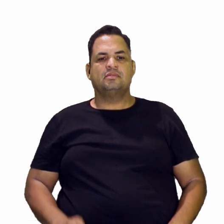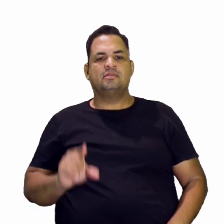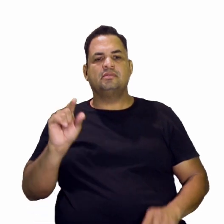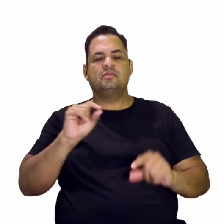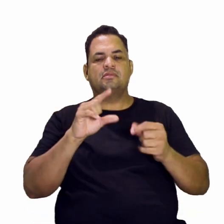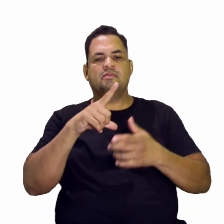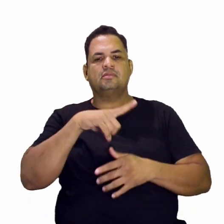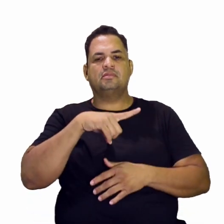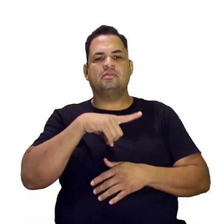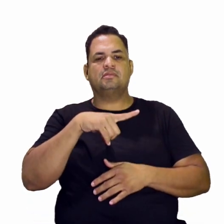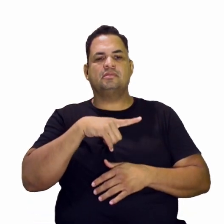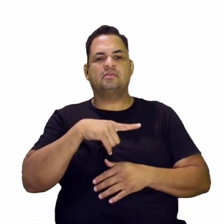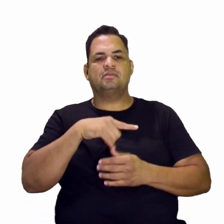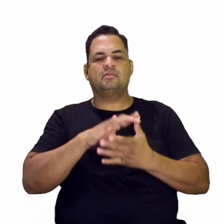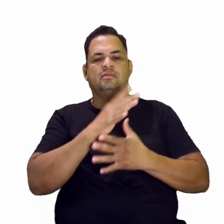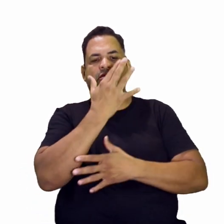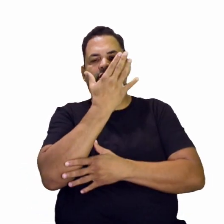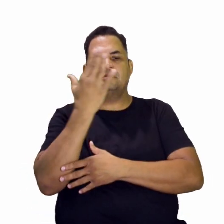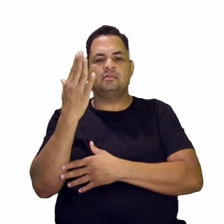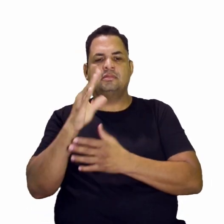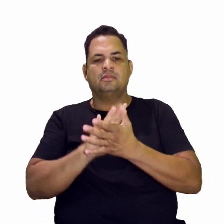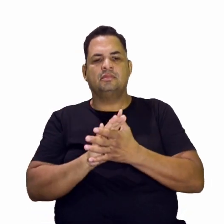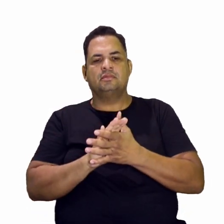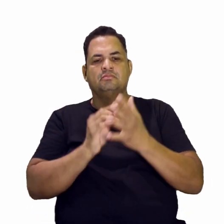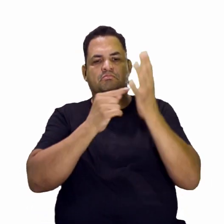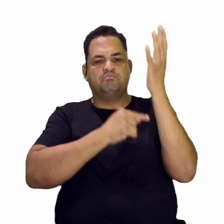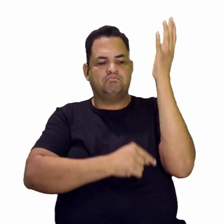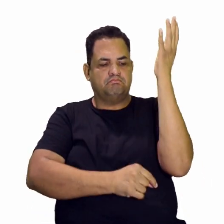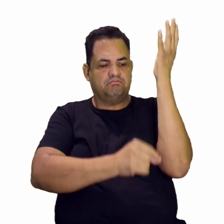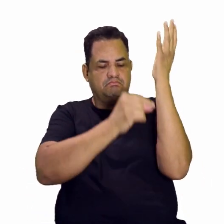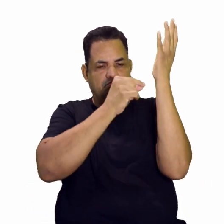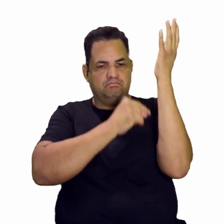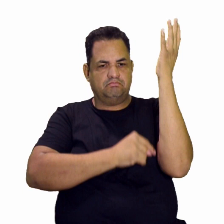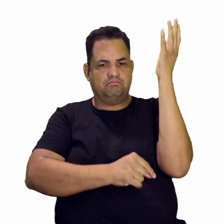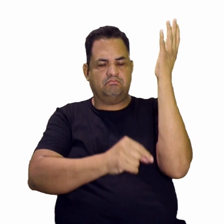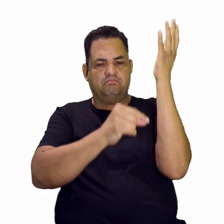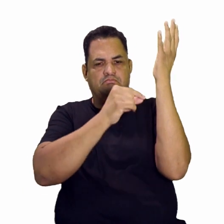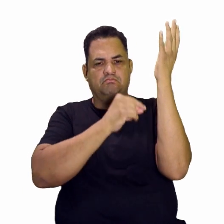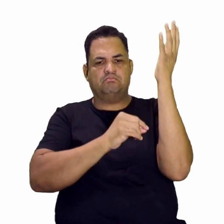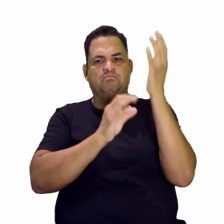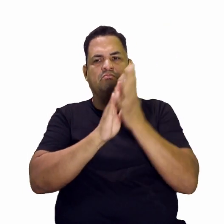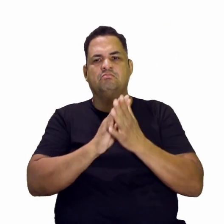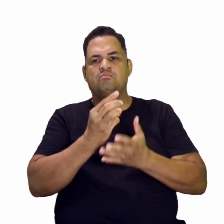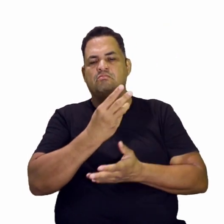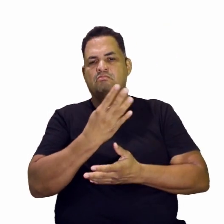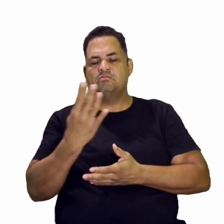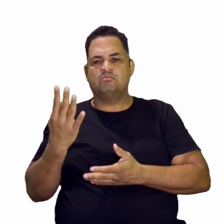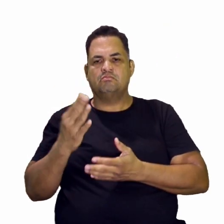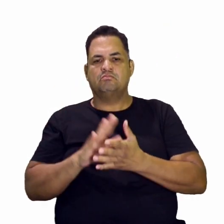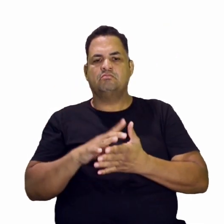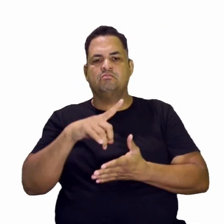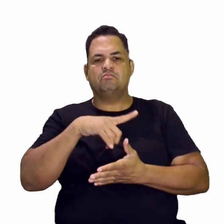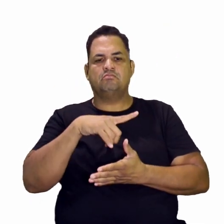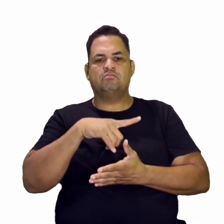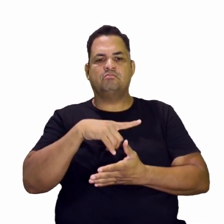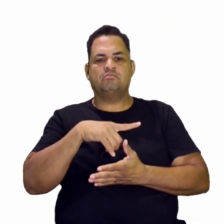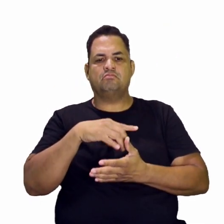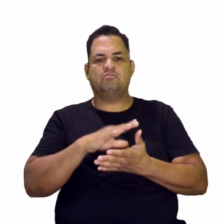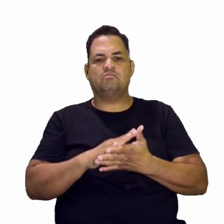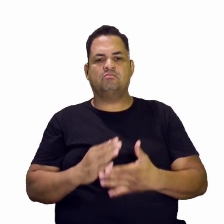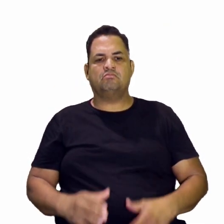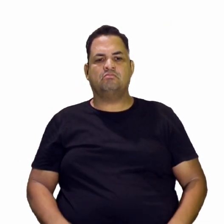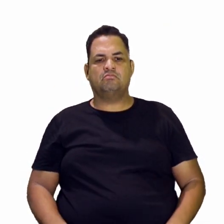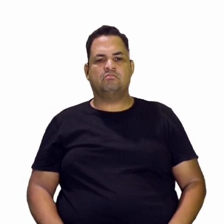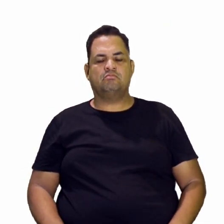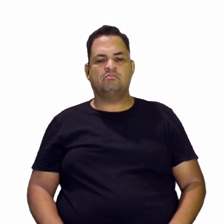opção que nós vamos ter aí, plantas vasculares. Então, todas as pteridófitas, gimnospermas e angiospermas já têm plantas com